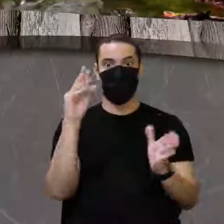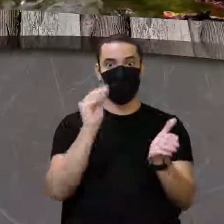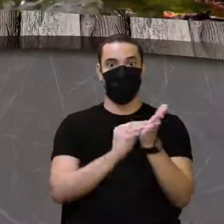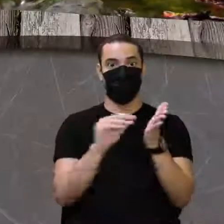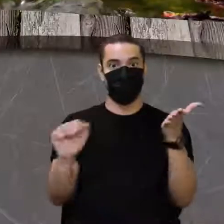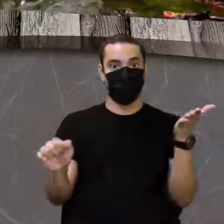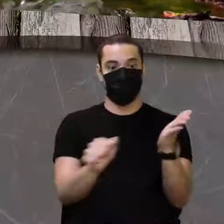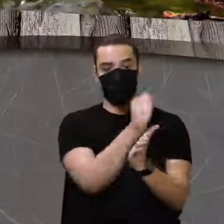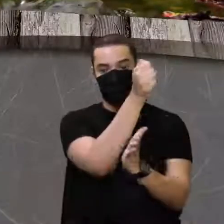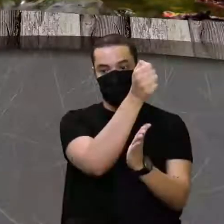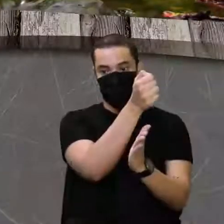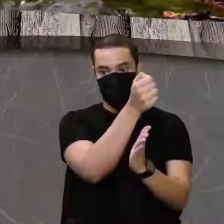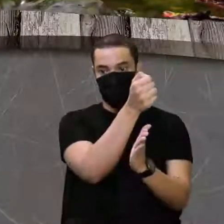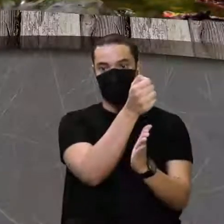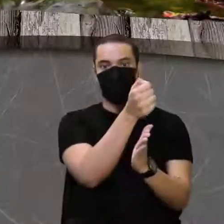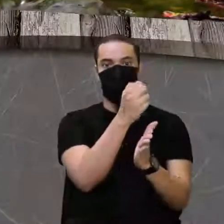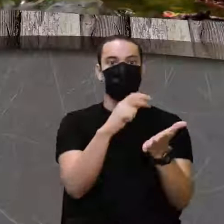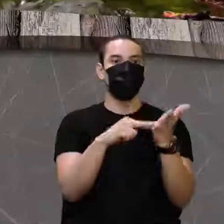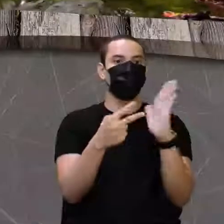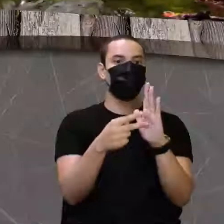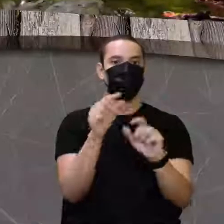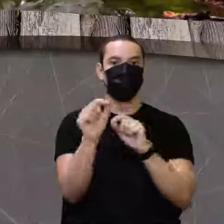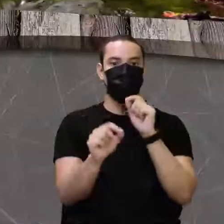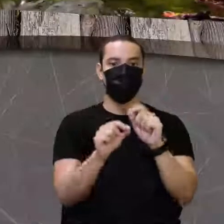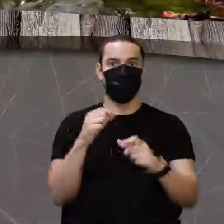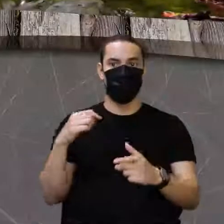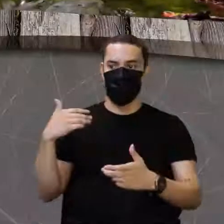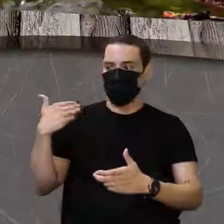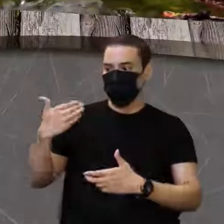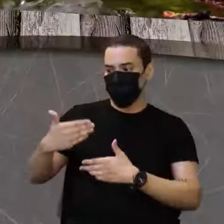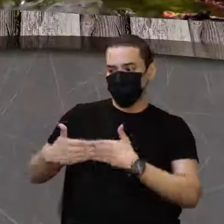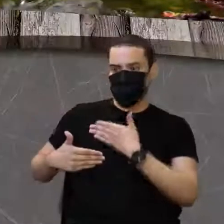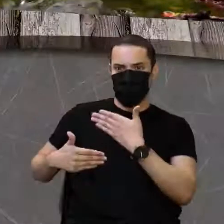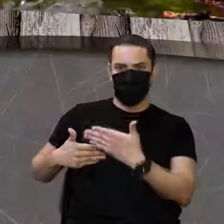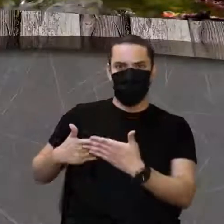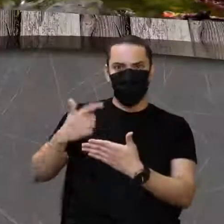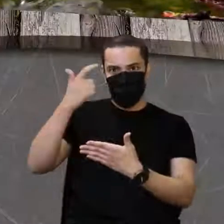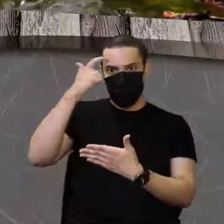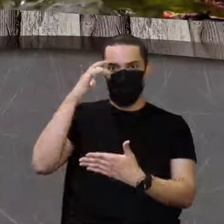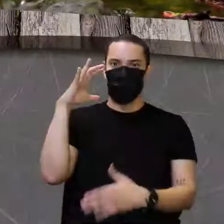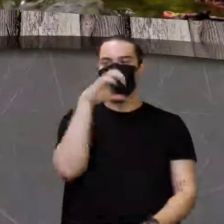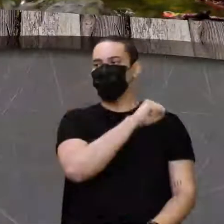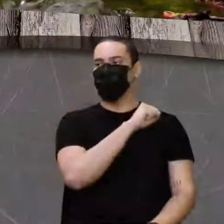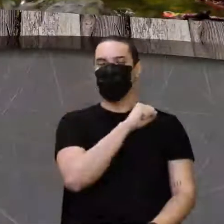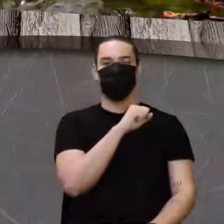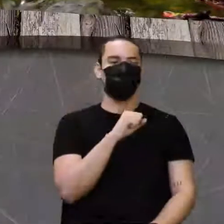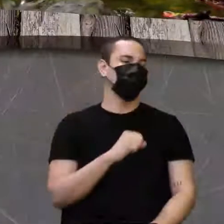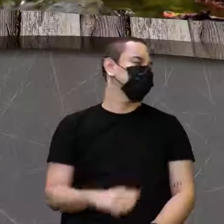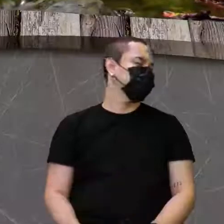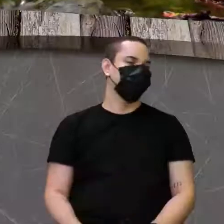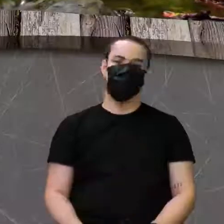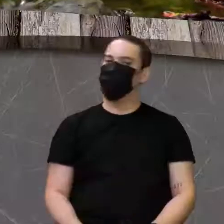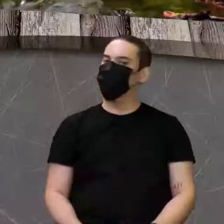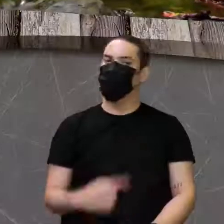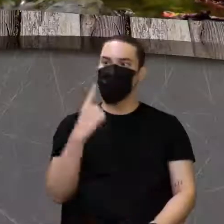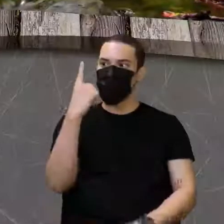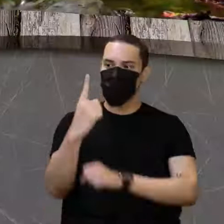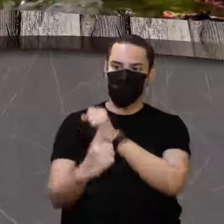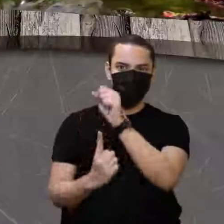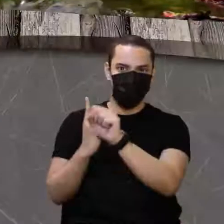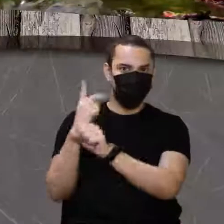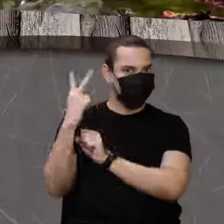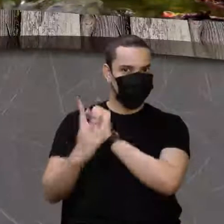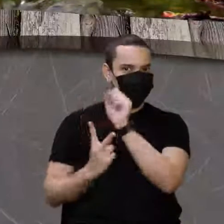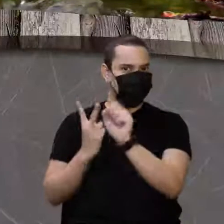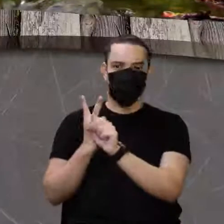ausência, enfim, é um processo gradativo que não vai acontecer de um ano para outro e